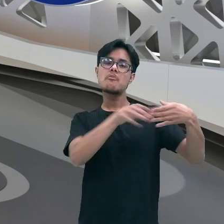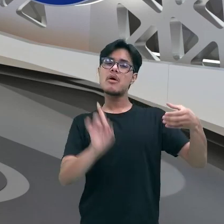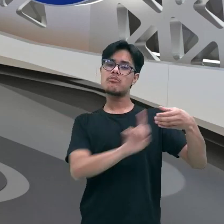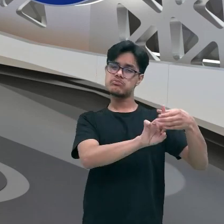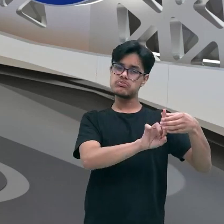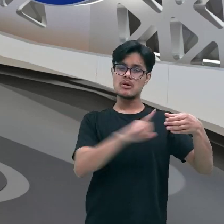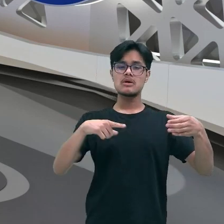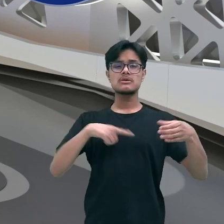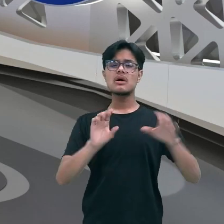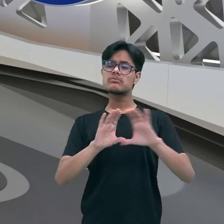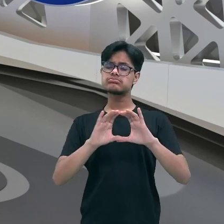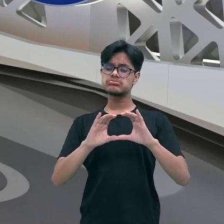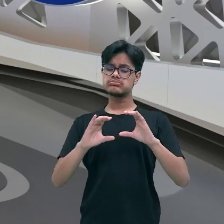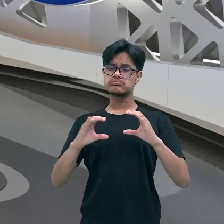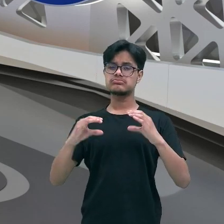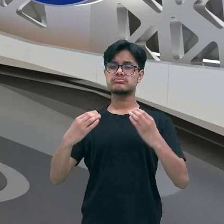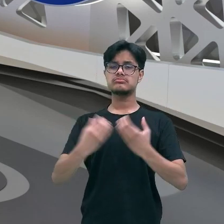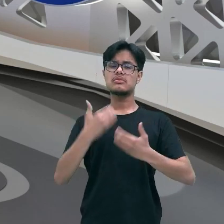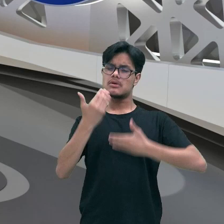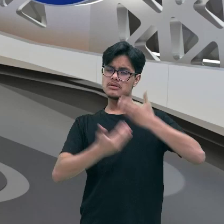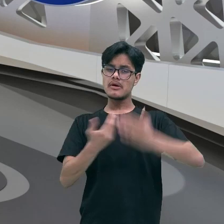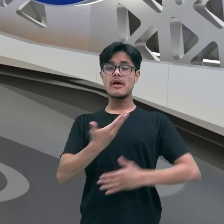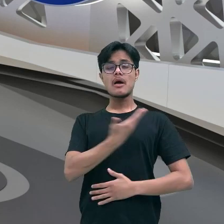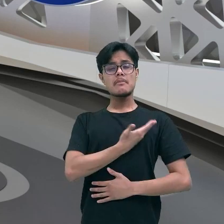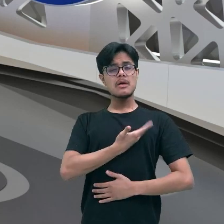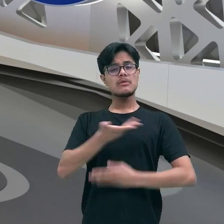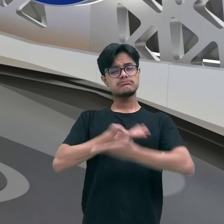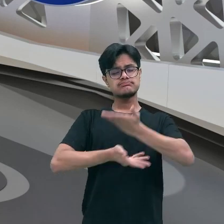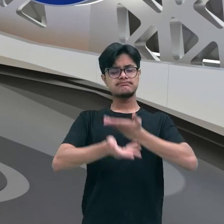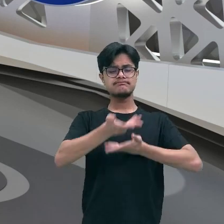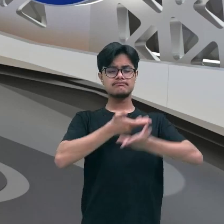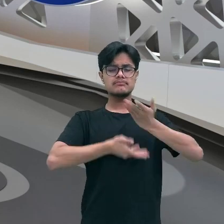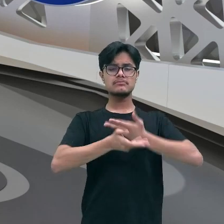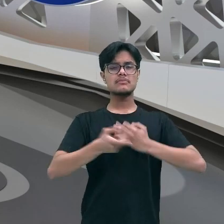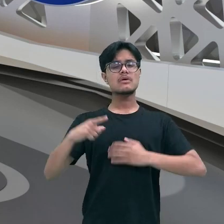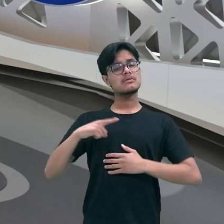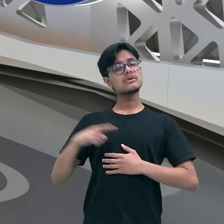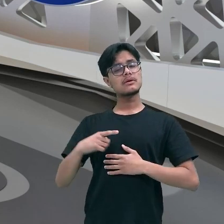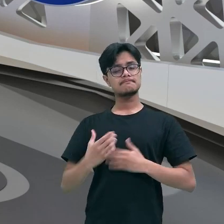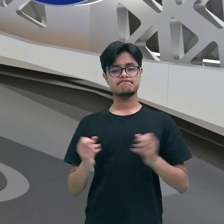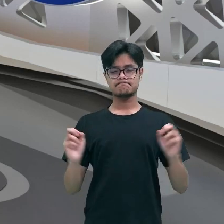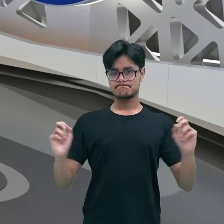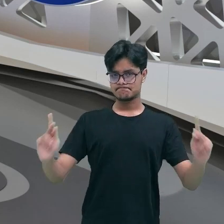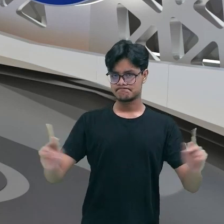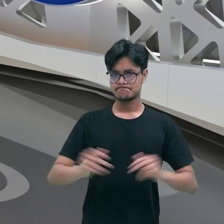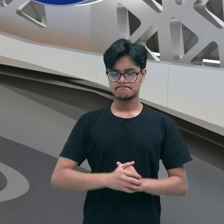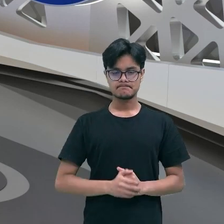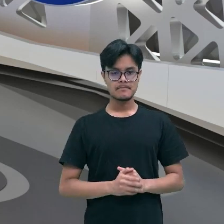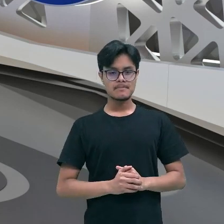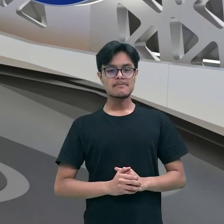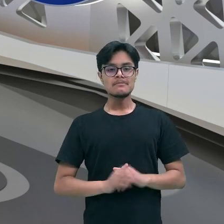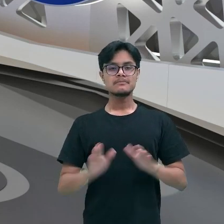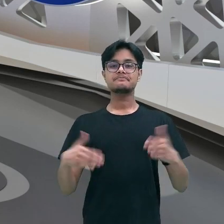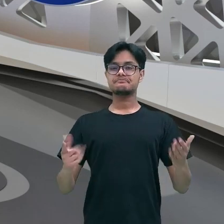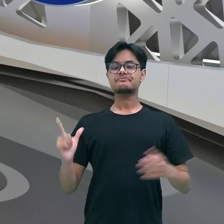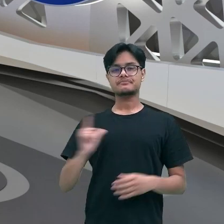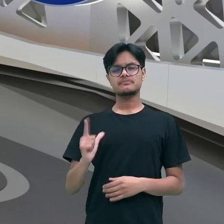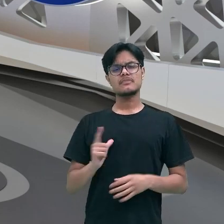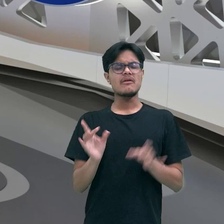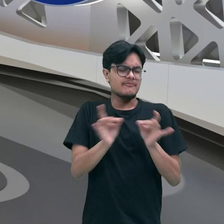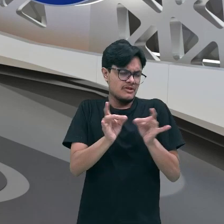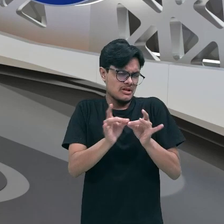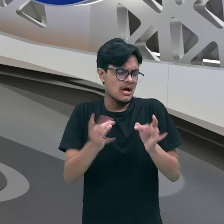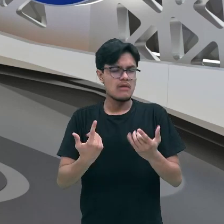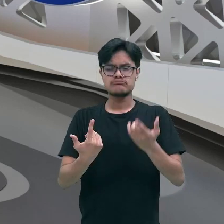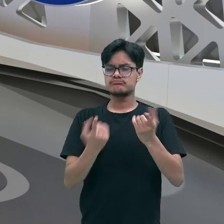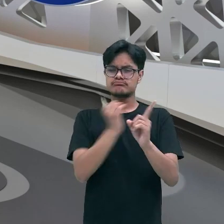a sua pequena comunidade de amigos com quem ele vai socializar de maneira mais próxima e fazer algumas